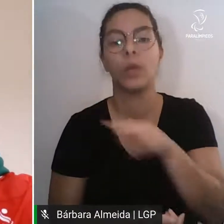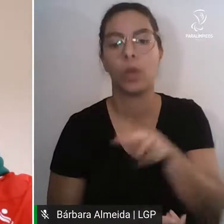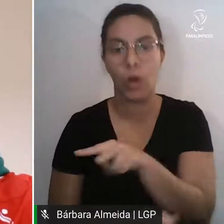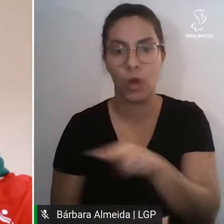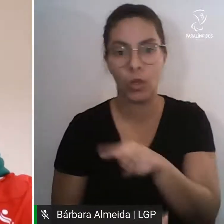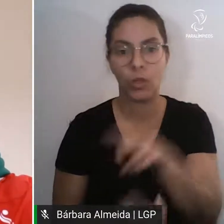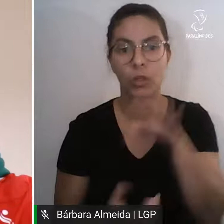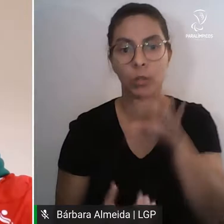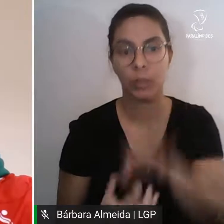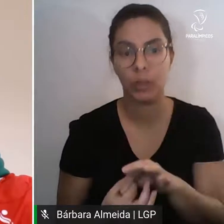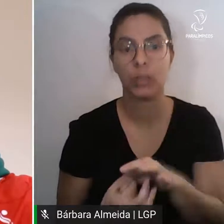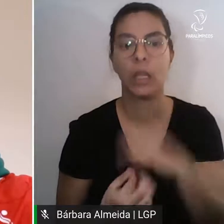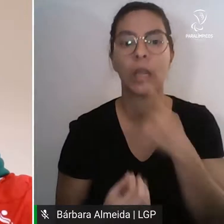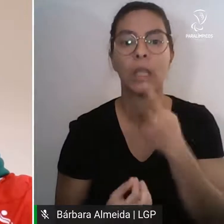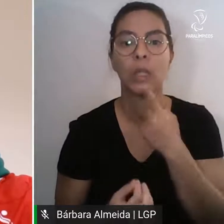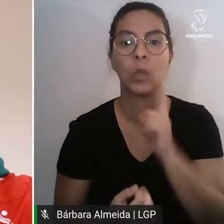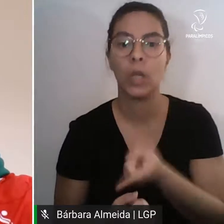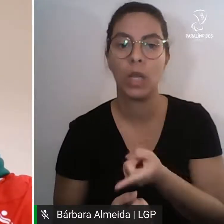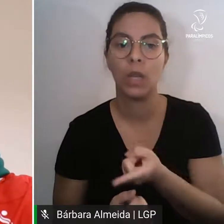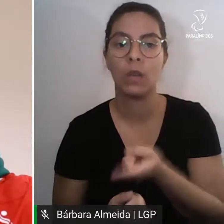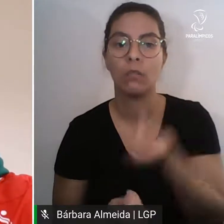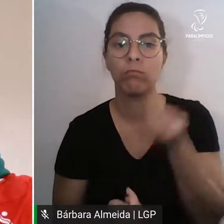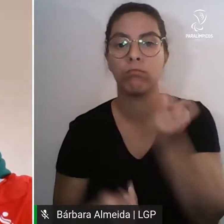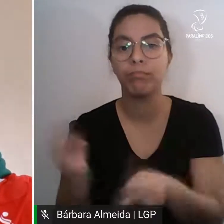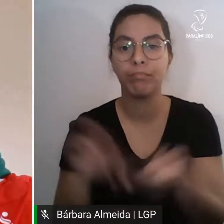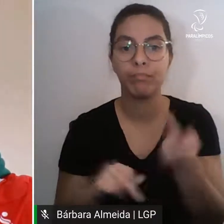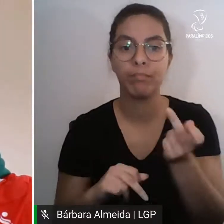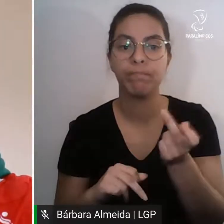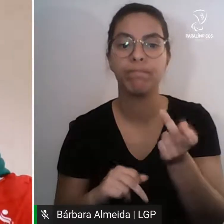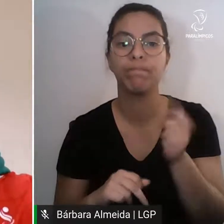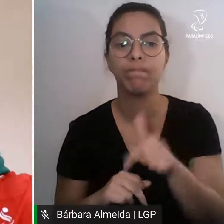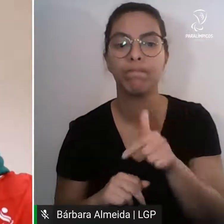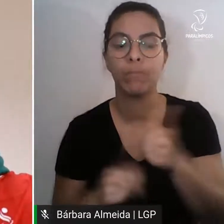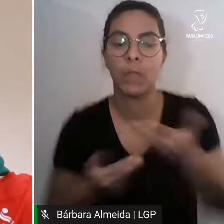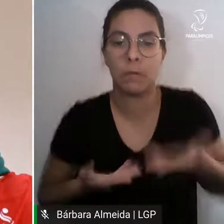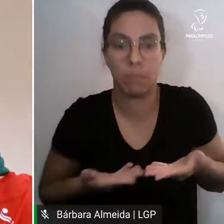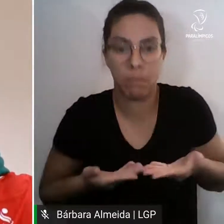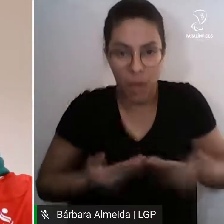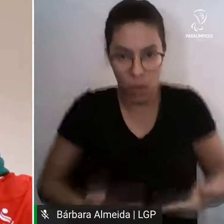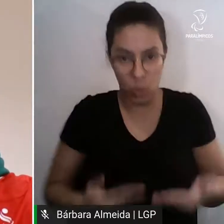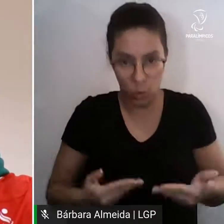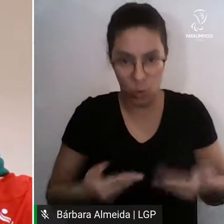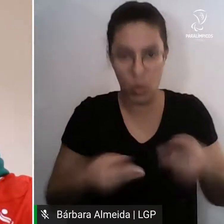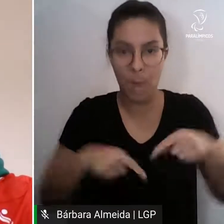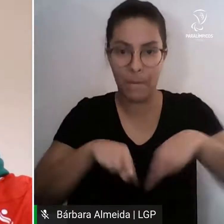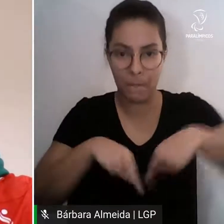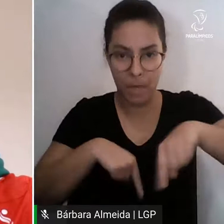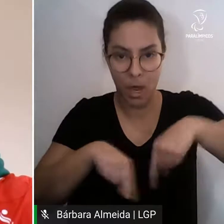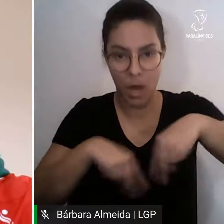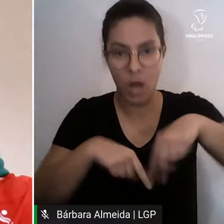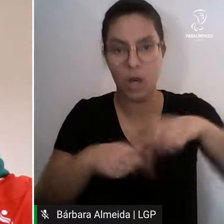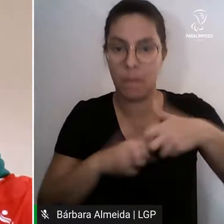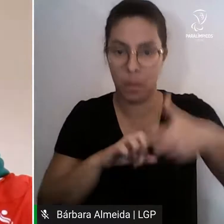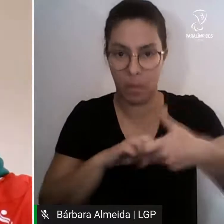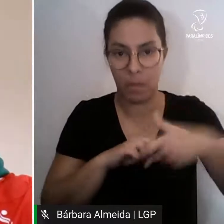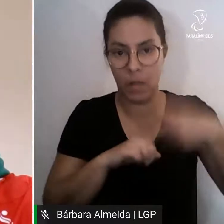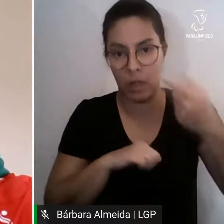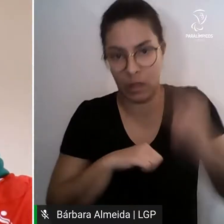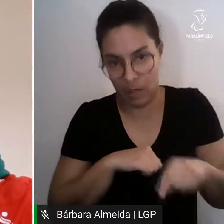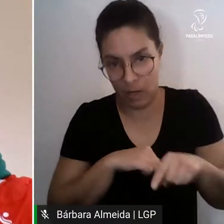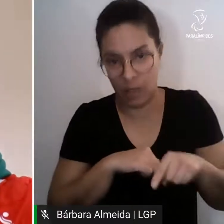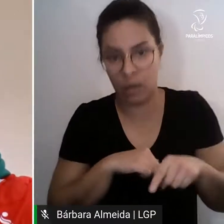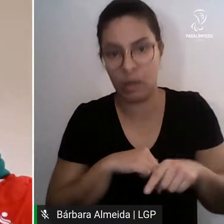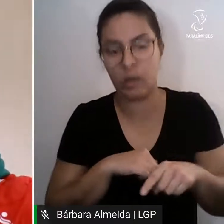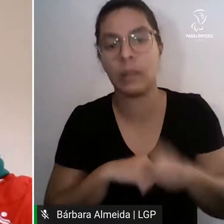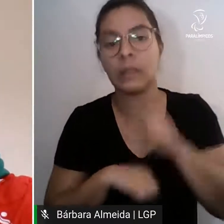os impedimentos físicos acontecem ao nível dos membros inferiores. Mais uma vez, a distinção